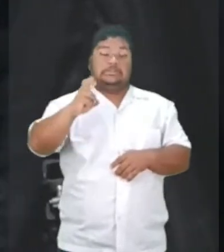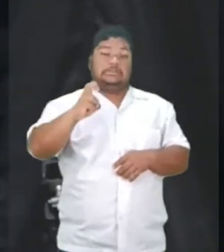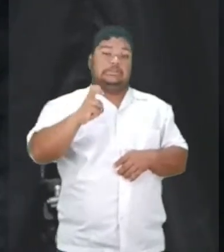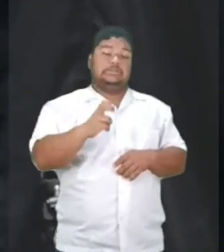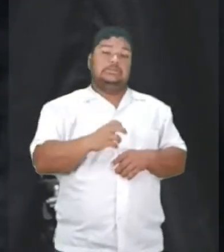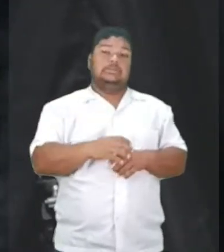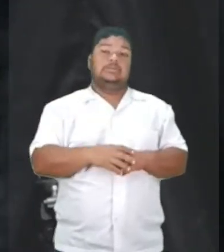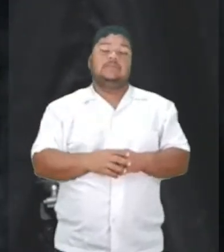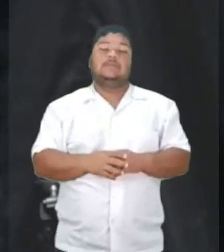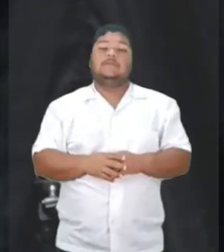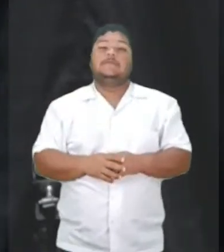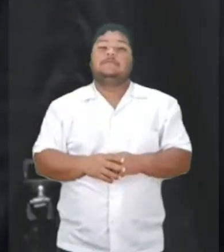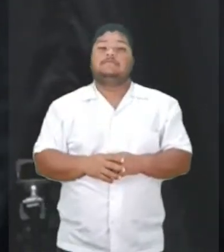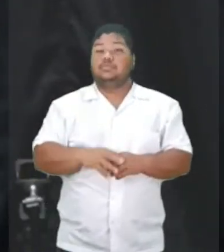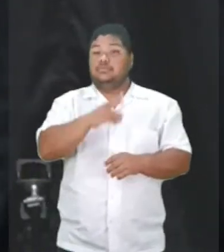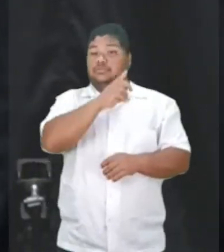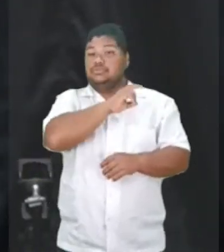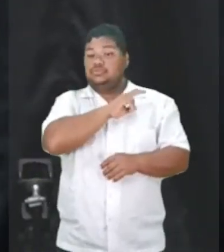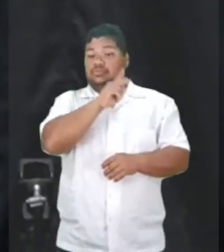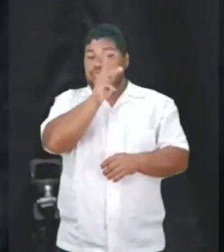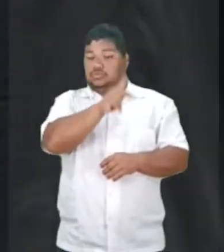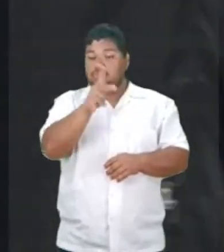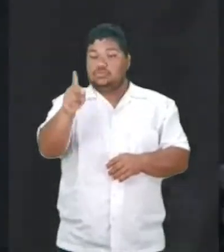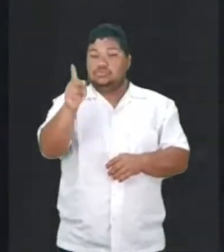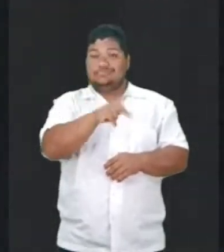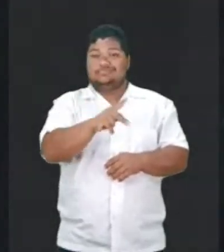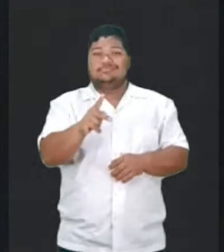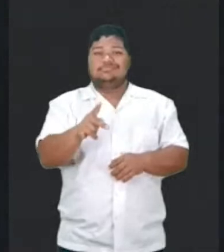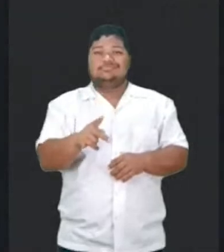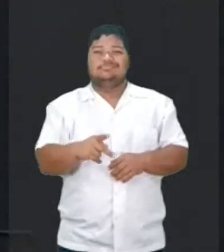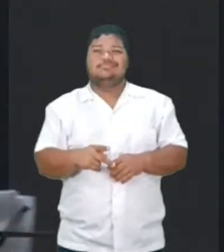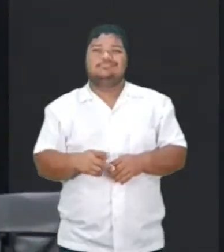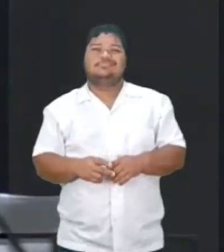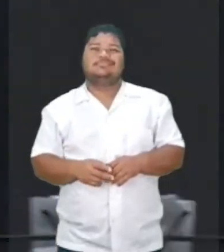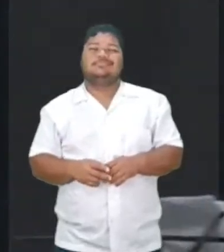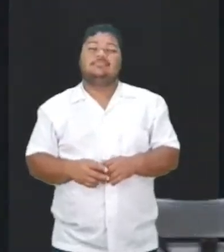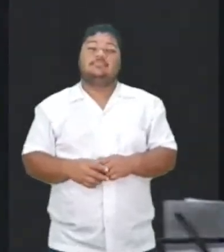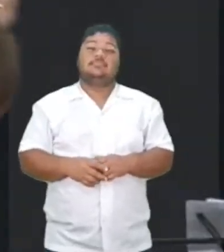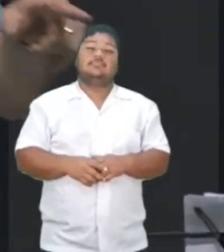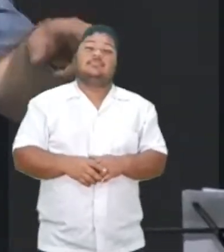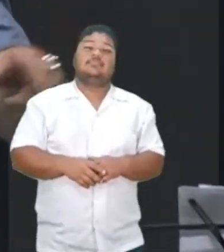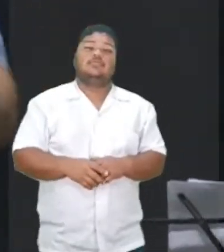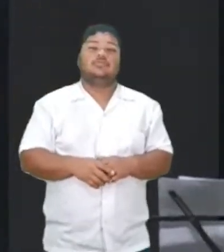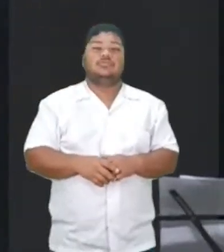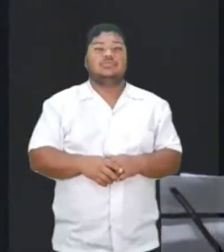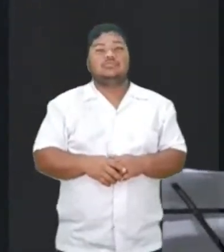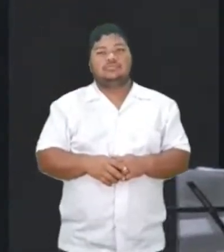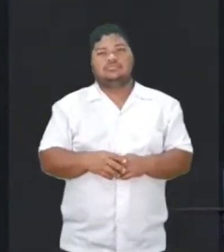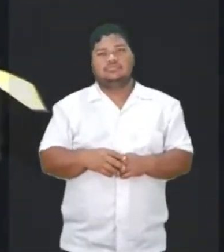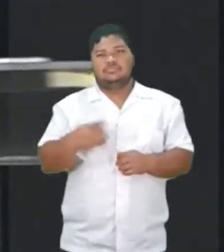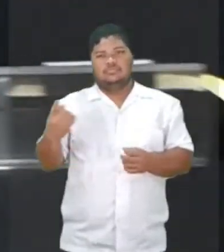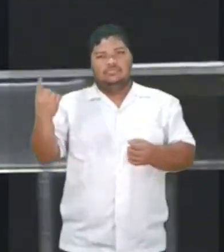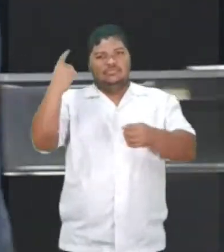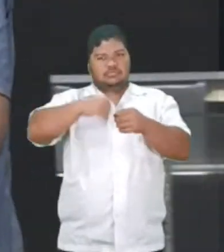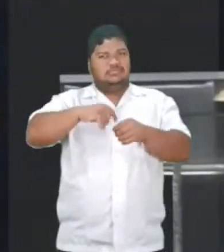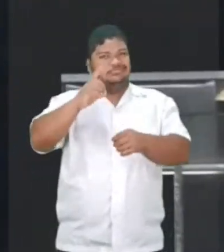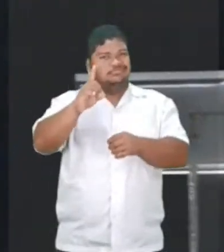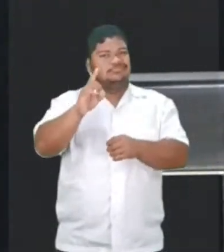Unicamp. Se aposentou. Um dia talvez a gente traga o Marcos Eberlin aqui.